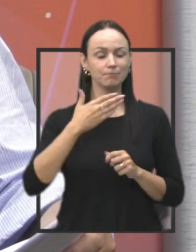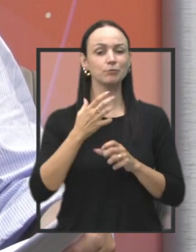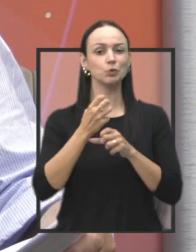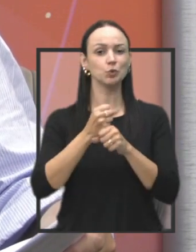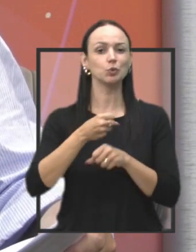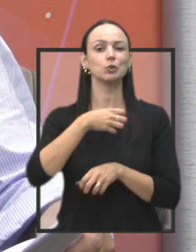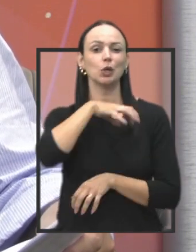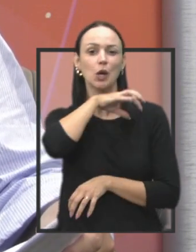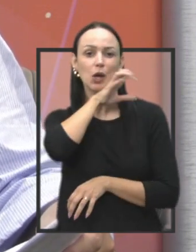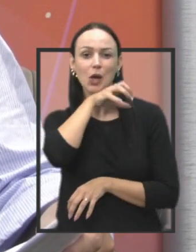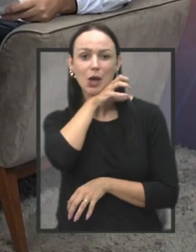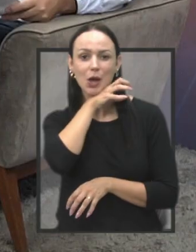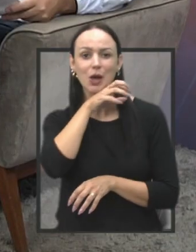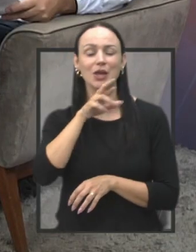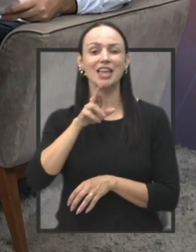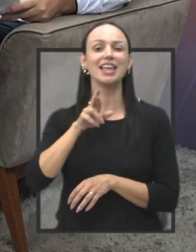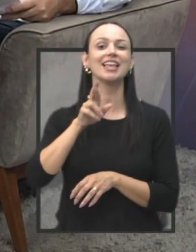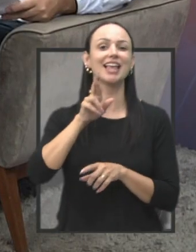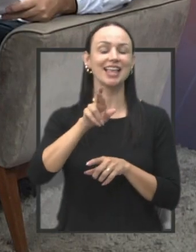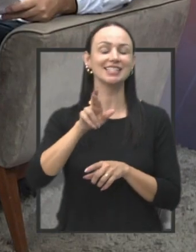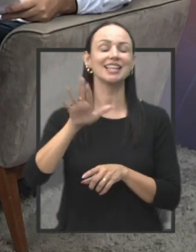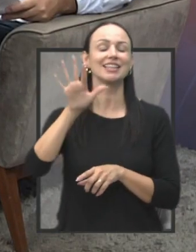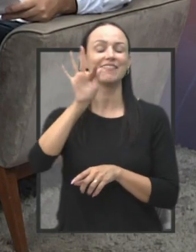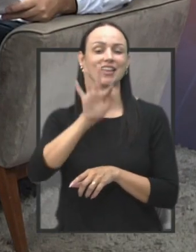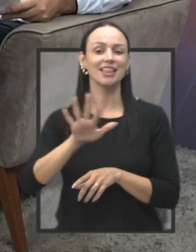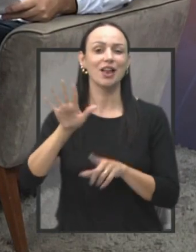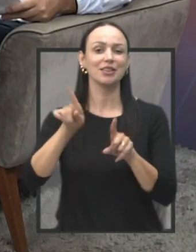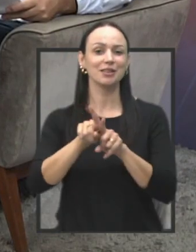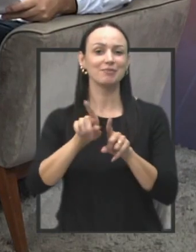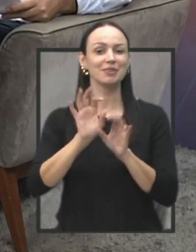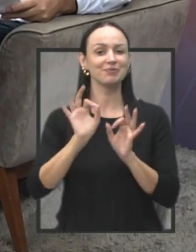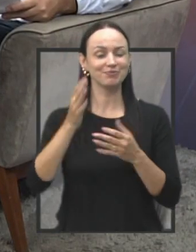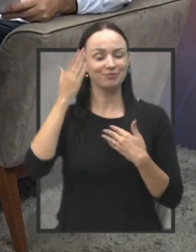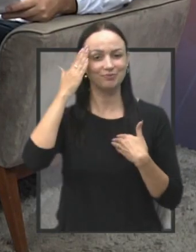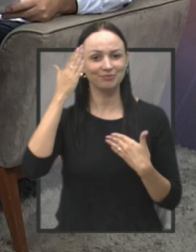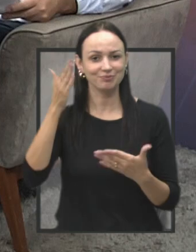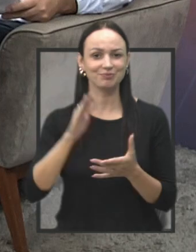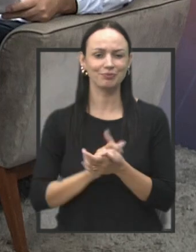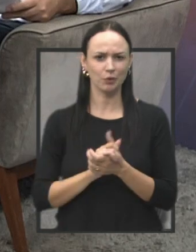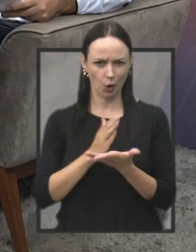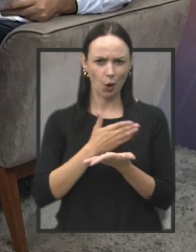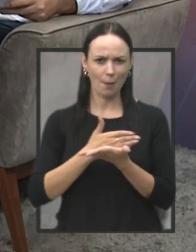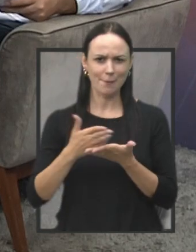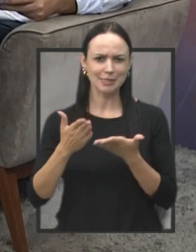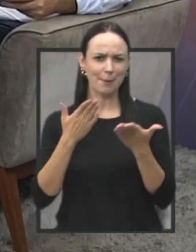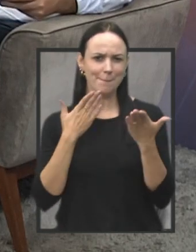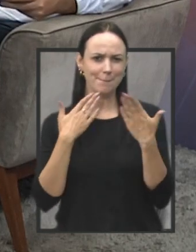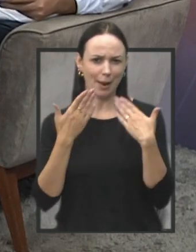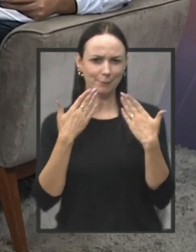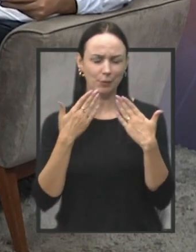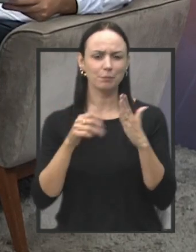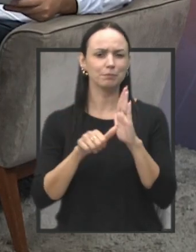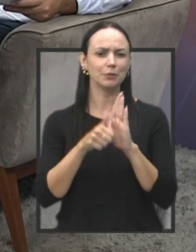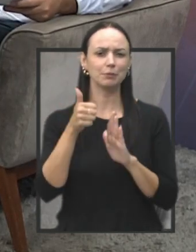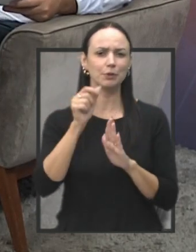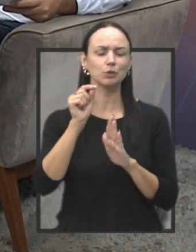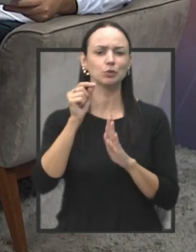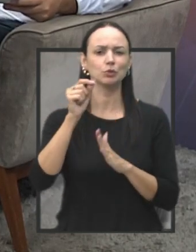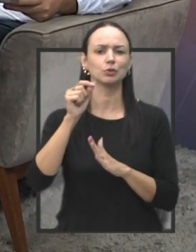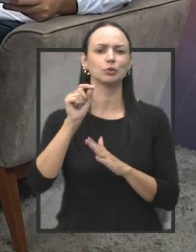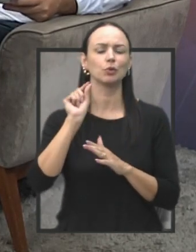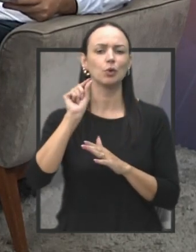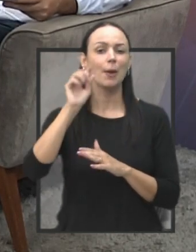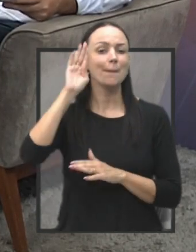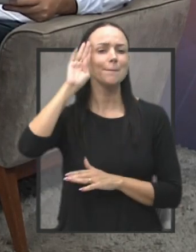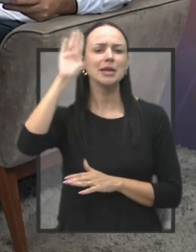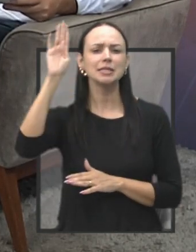Receita Federal e com o Leão. Com certeza, nós que agradecemos. Então vamos começar o nosso bate-papo, Júnior. Em primeiro lugar, falar sobre as principais